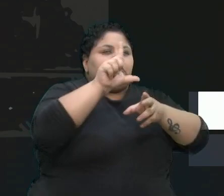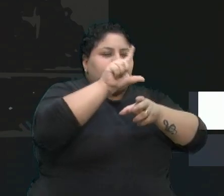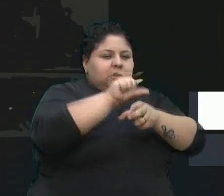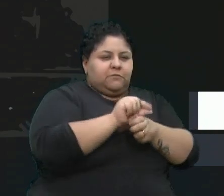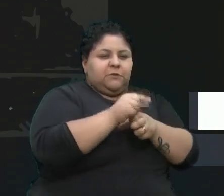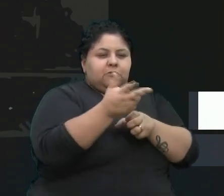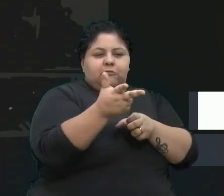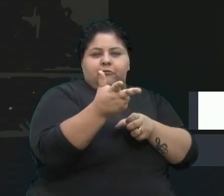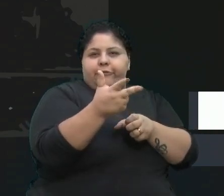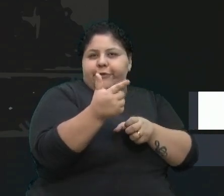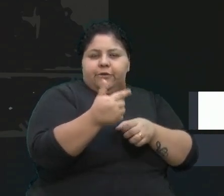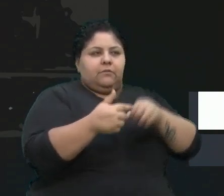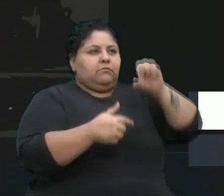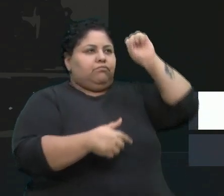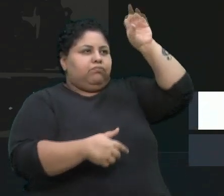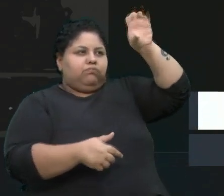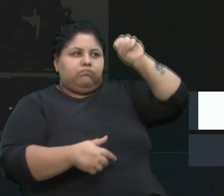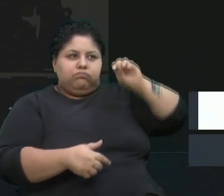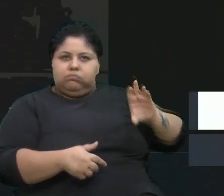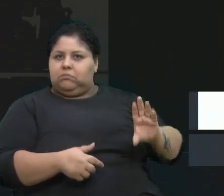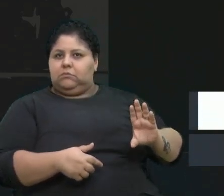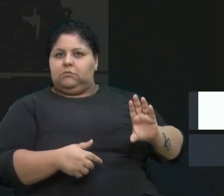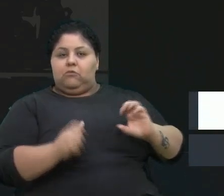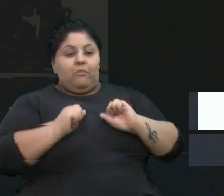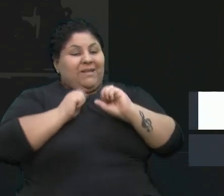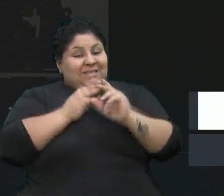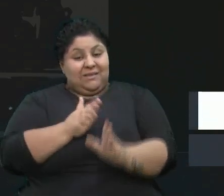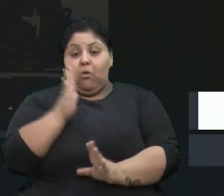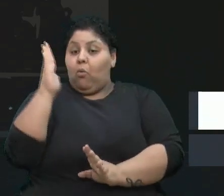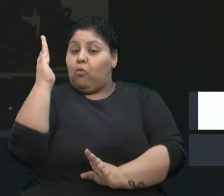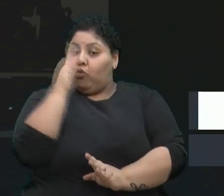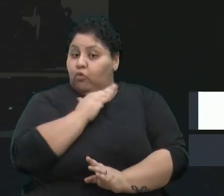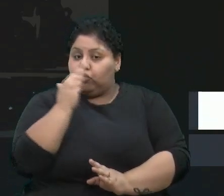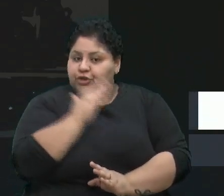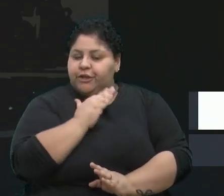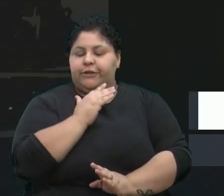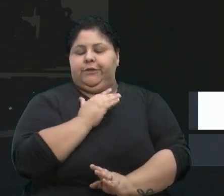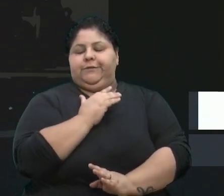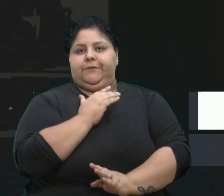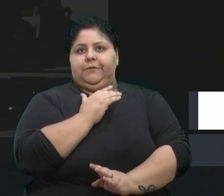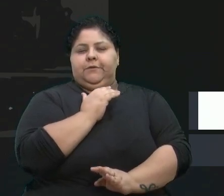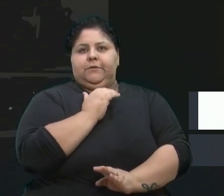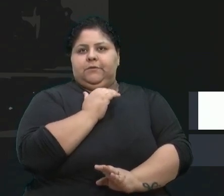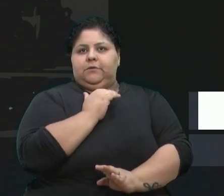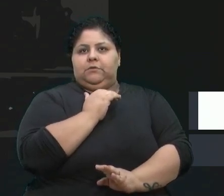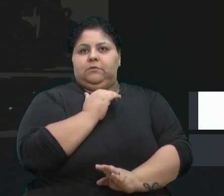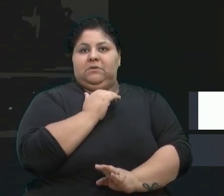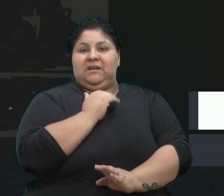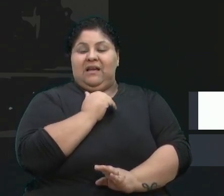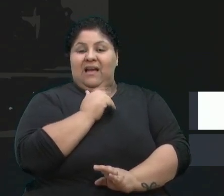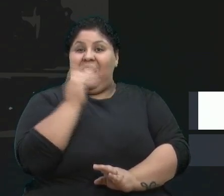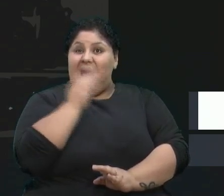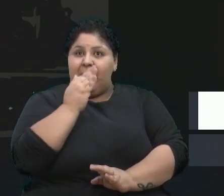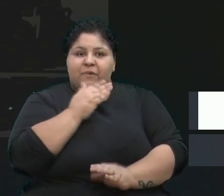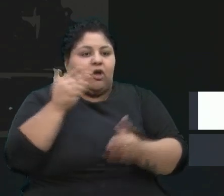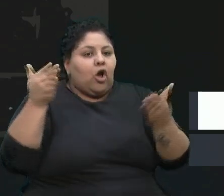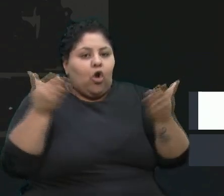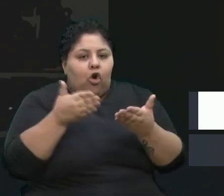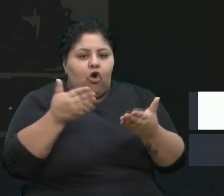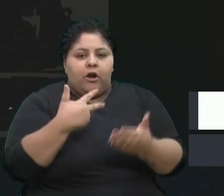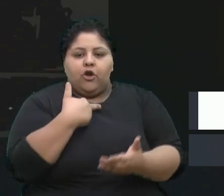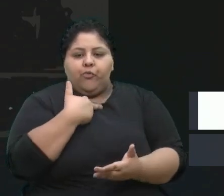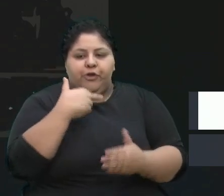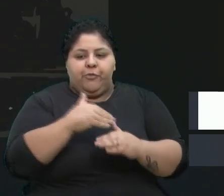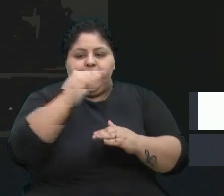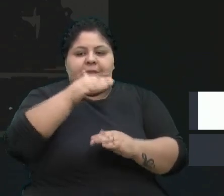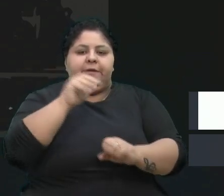alguma providência urgente é preciso que seja tomada de imediato. Nós não podemos mais esperar